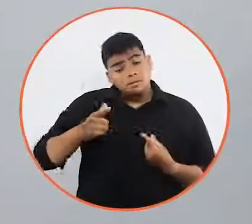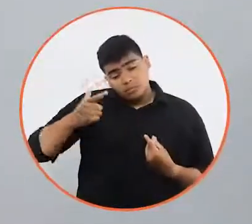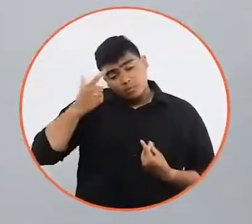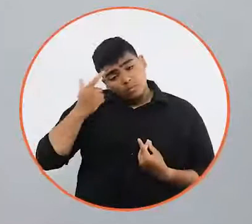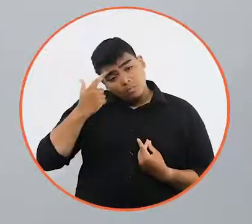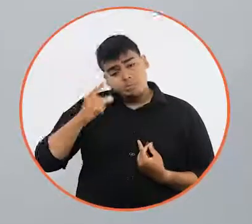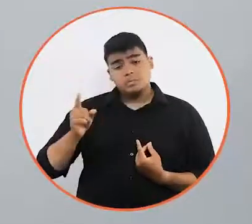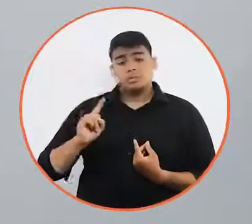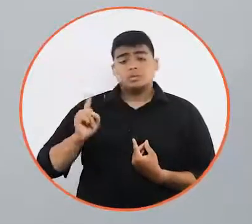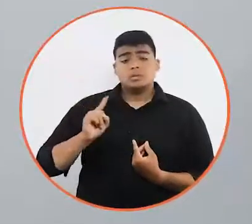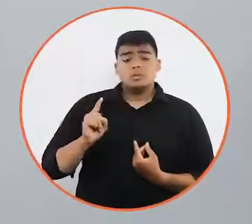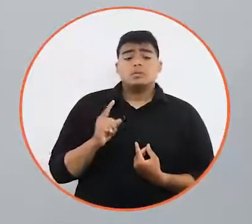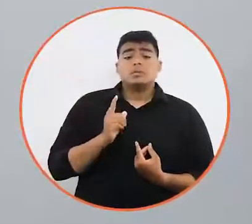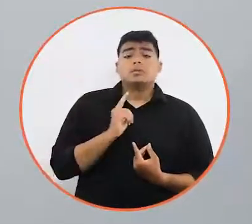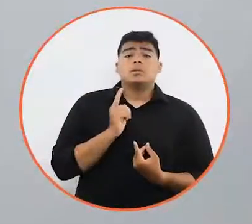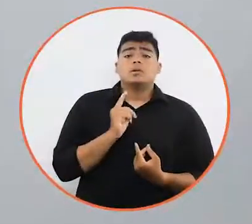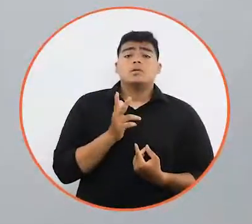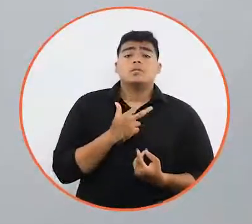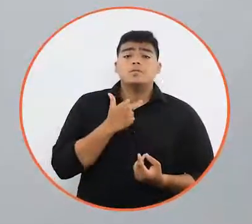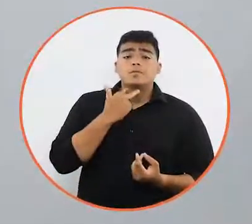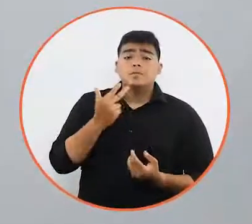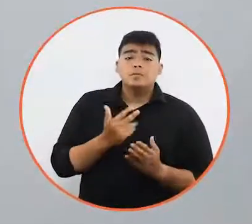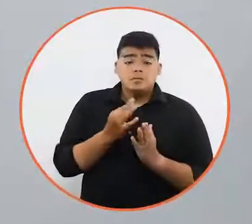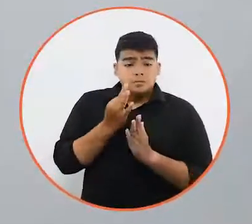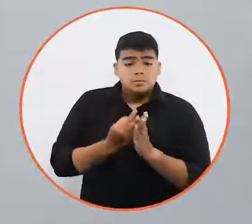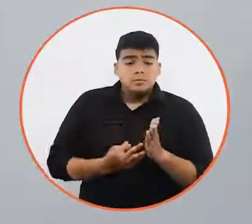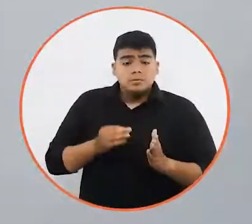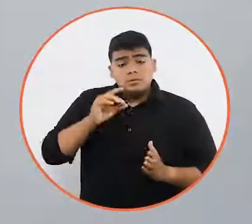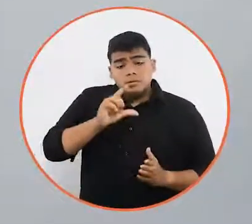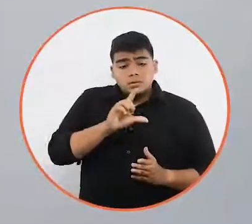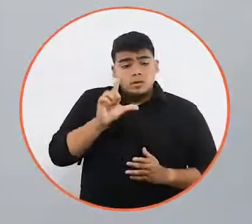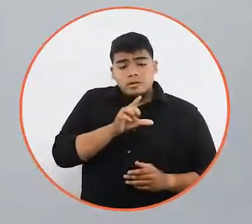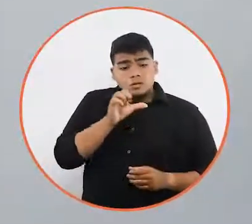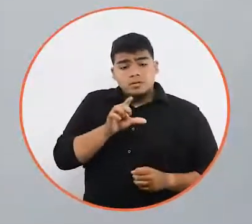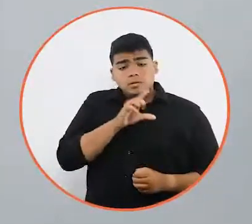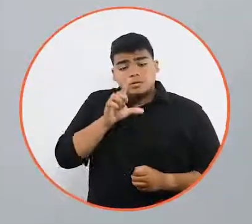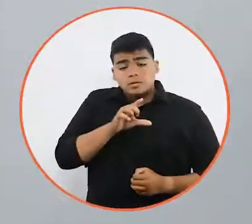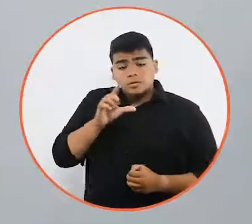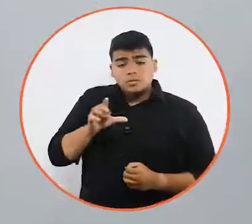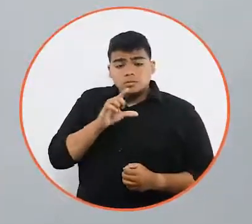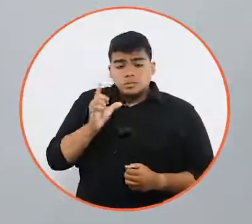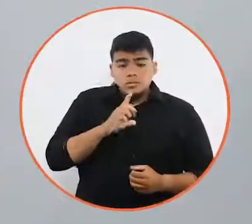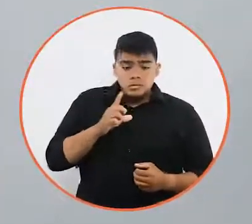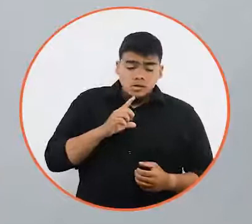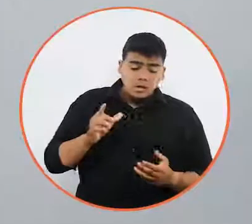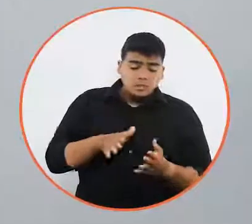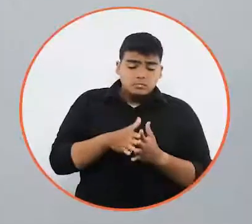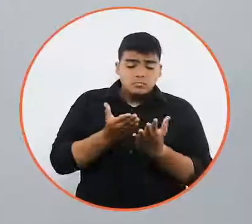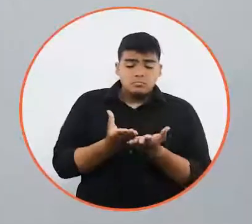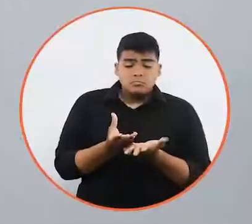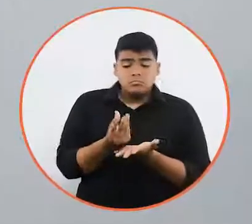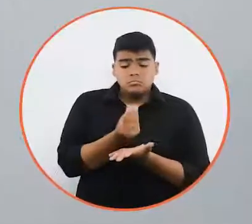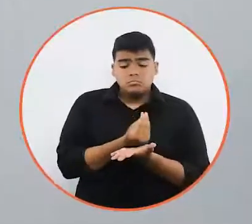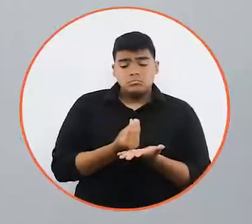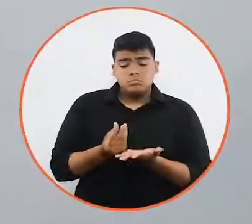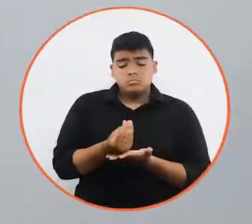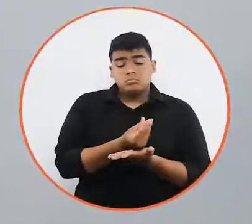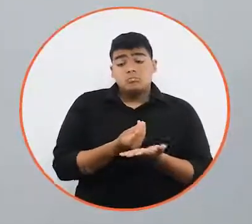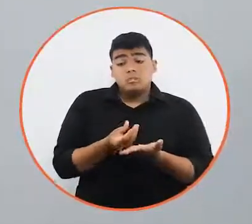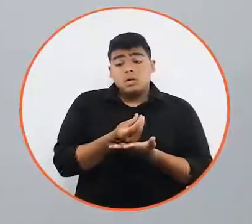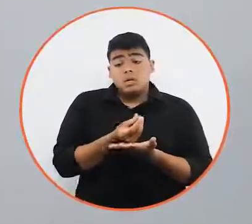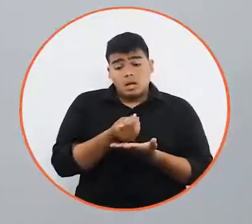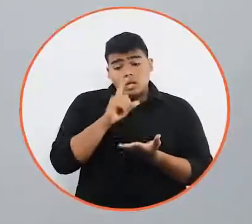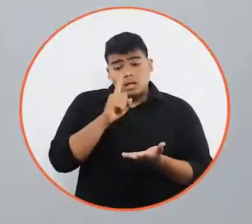pense assim. Aquela voz que está no texto literário, que está no texto poético, que nós vamos chamar de eu lírico ou eu